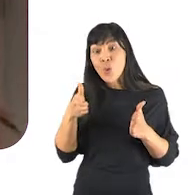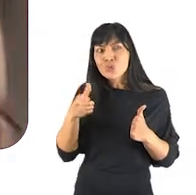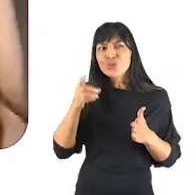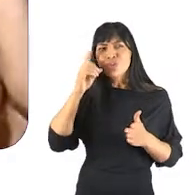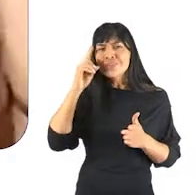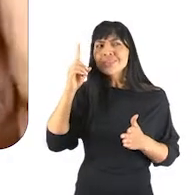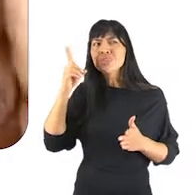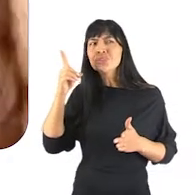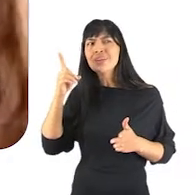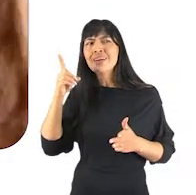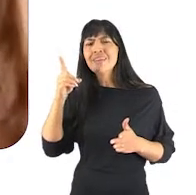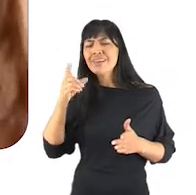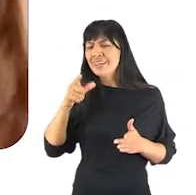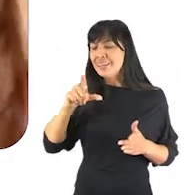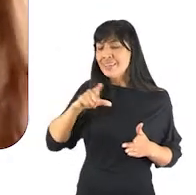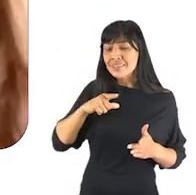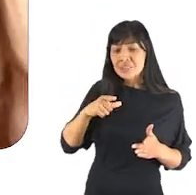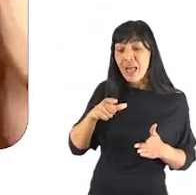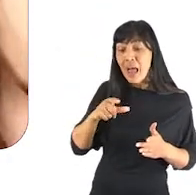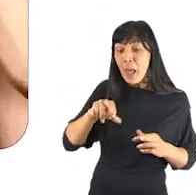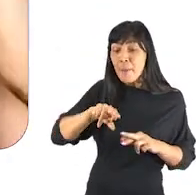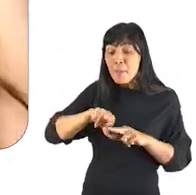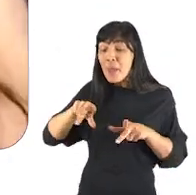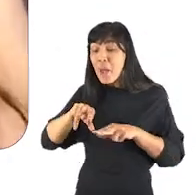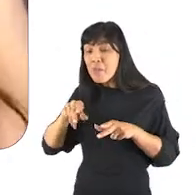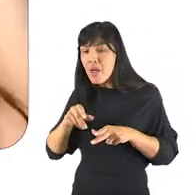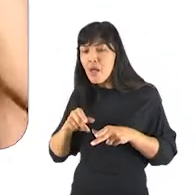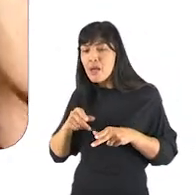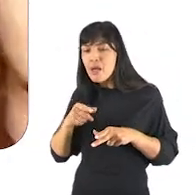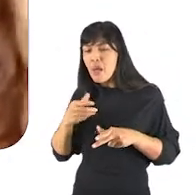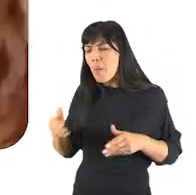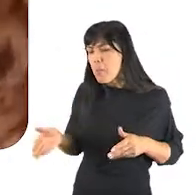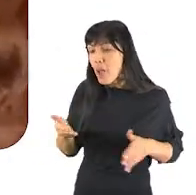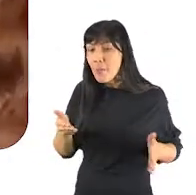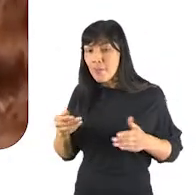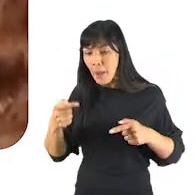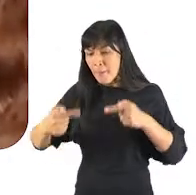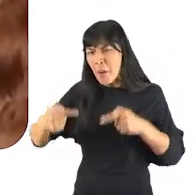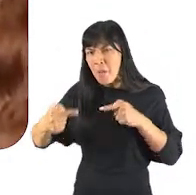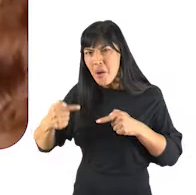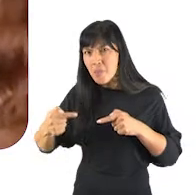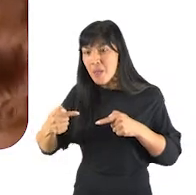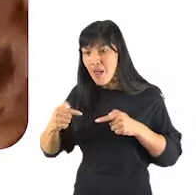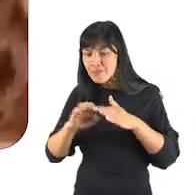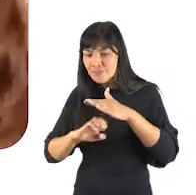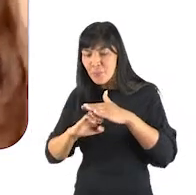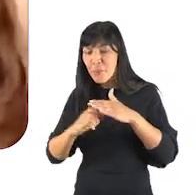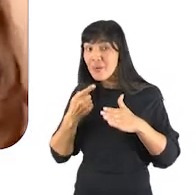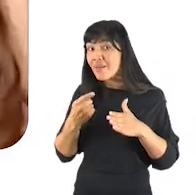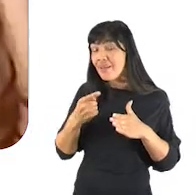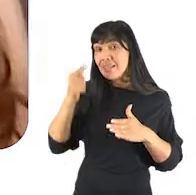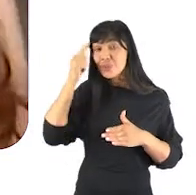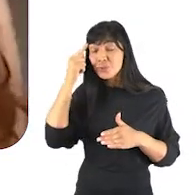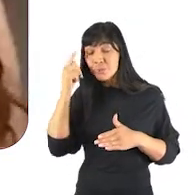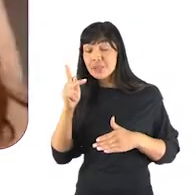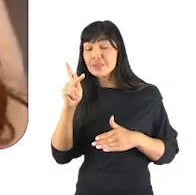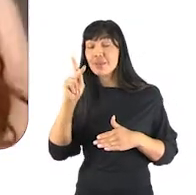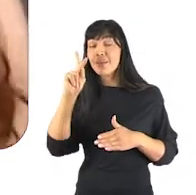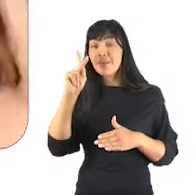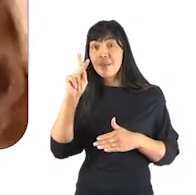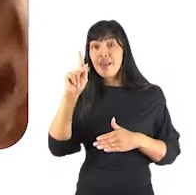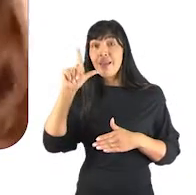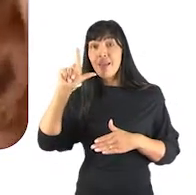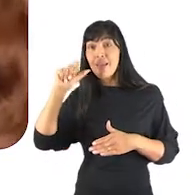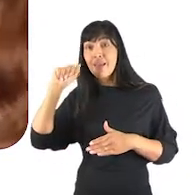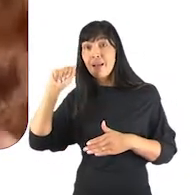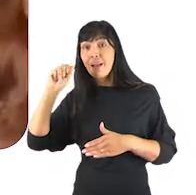dia já não serve mais para ser o diferencial competitivo entre as empresas. Se a gente pensa no caso da Klabin, né, eu